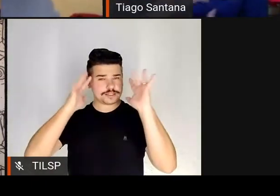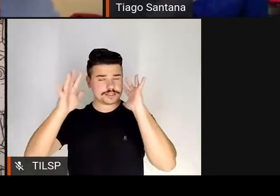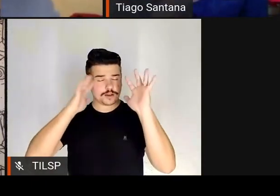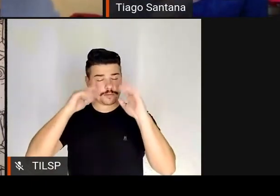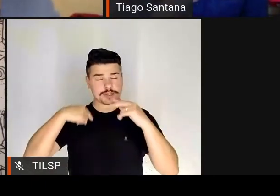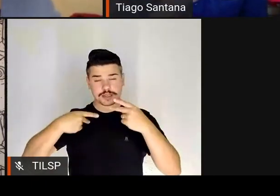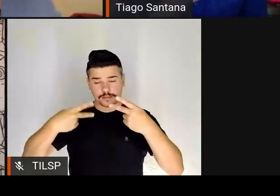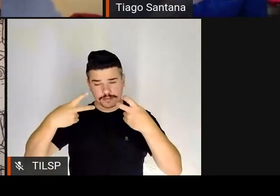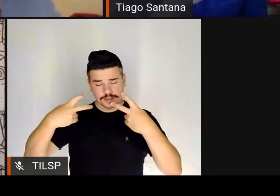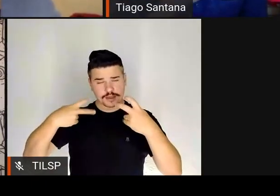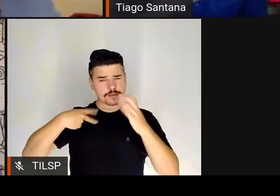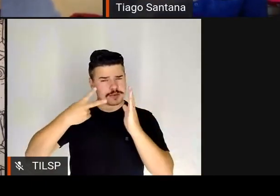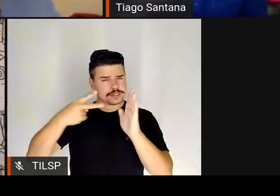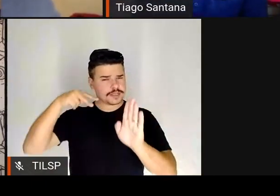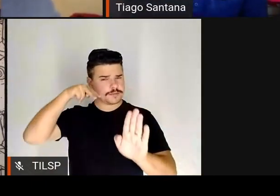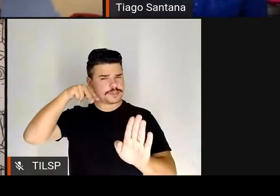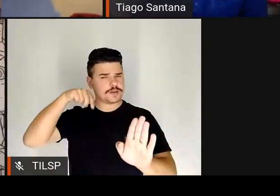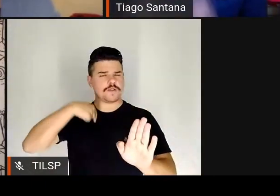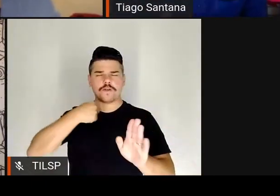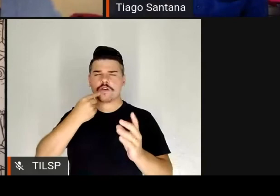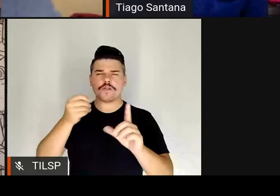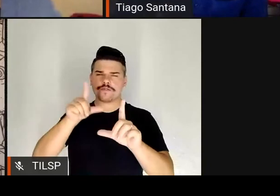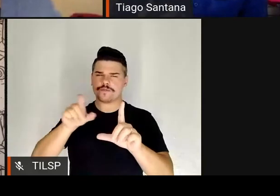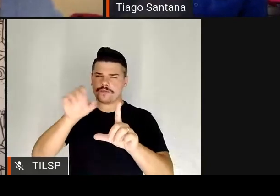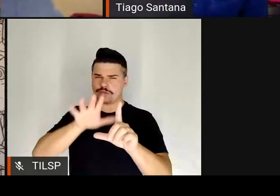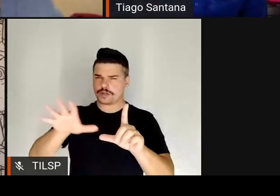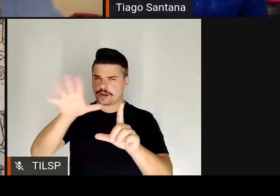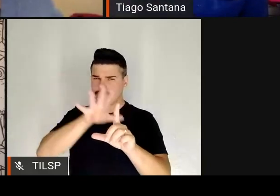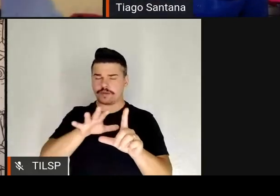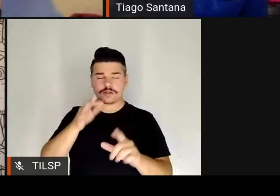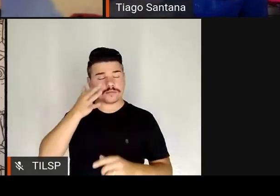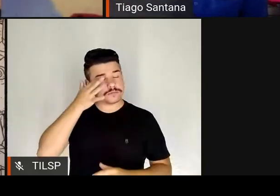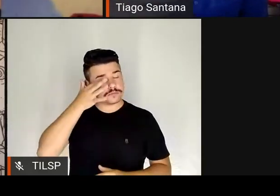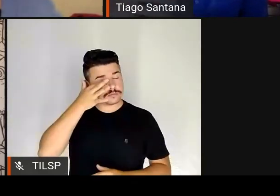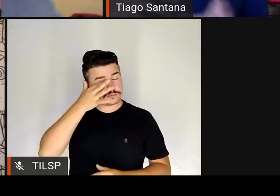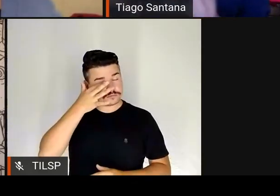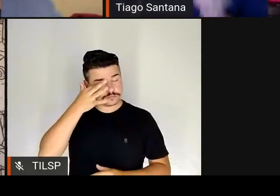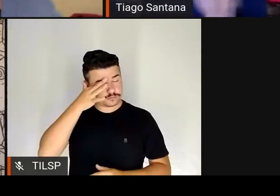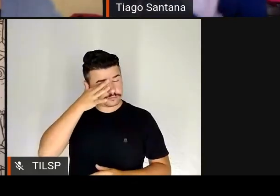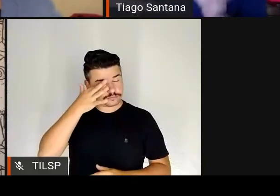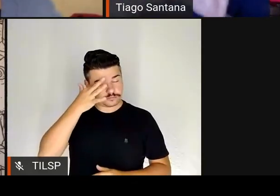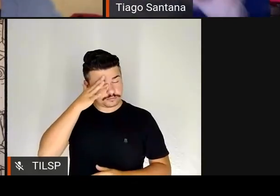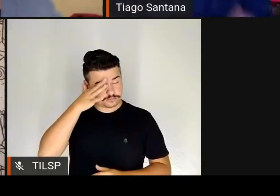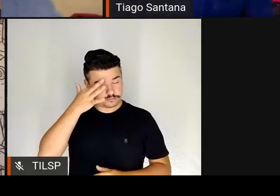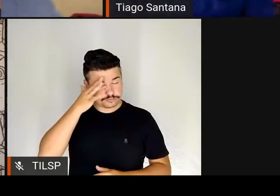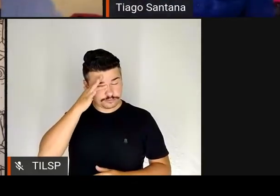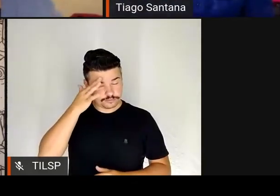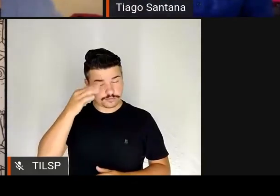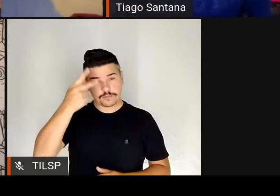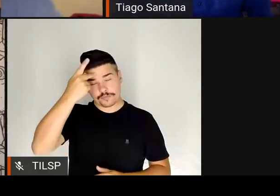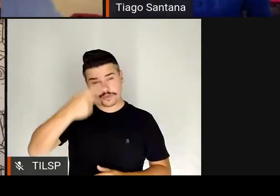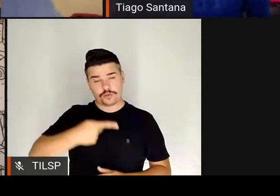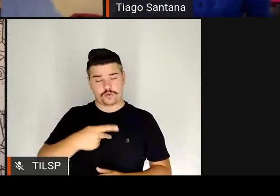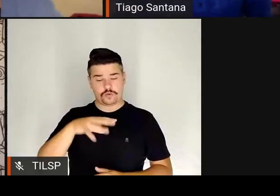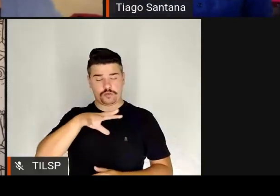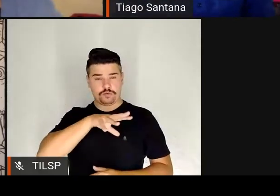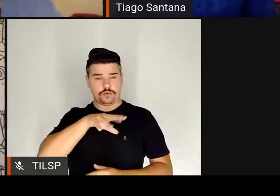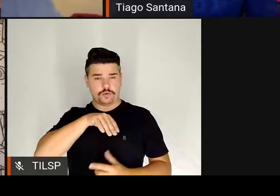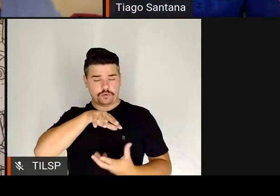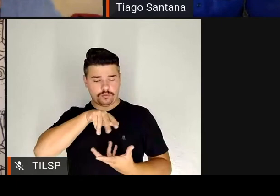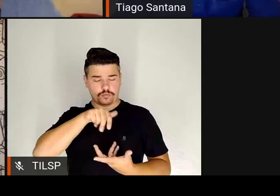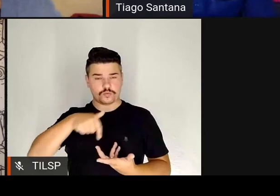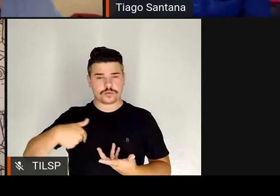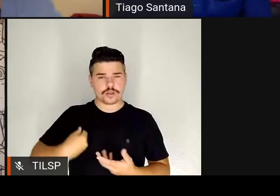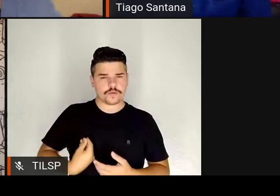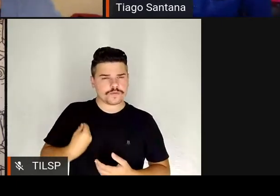do meu ato de fotografar, né? E com o mundo que eu vivo, e aí é nesse espelho que eu faço aí essa relação com